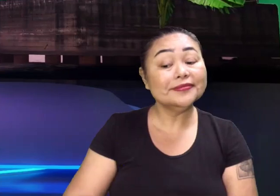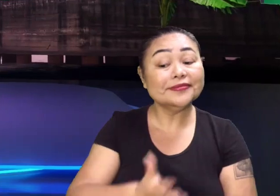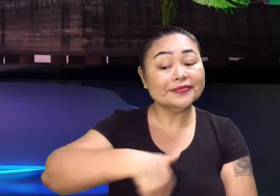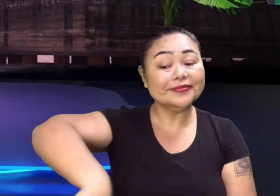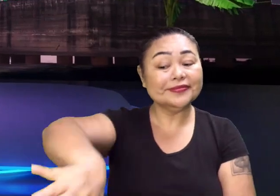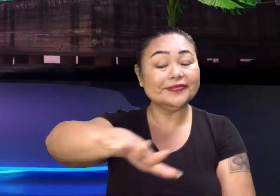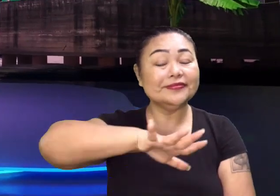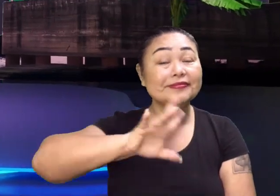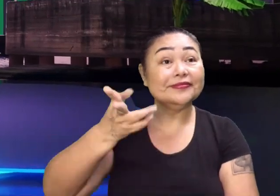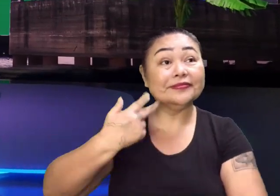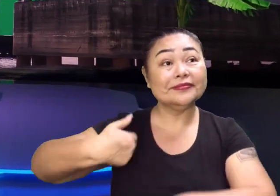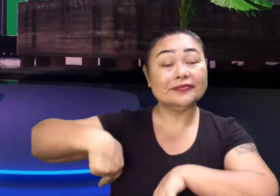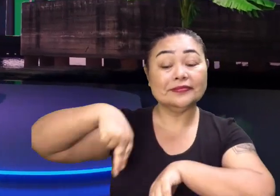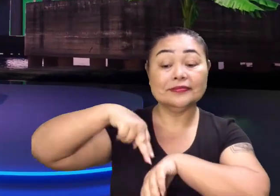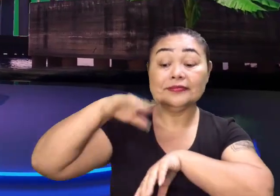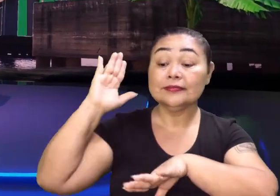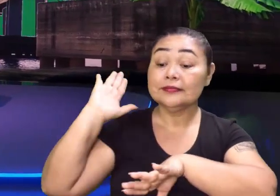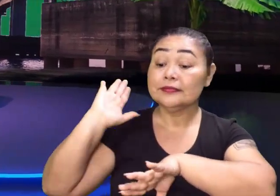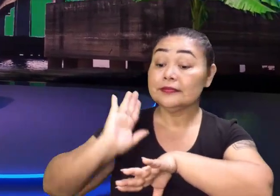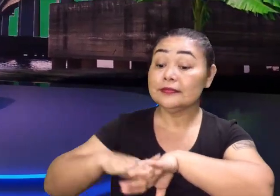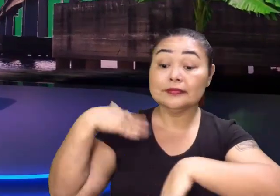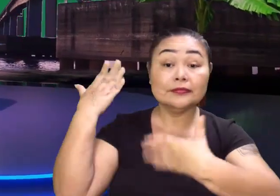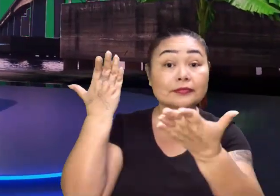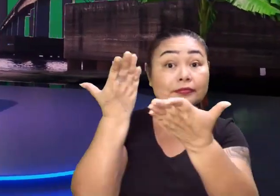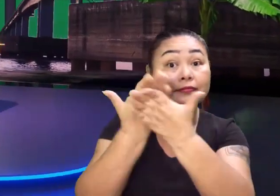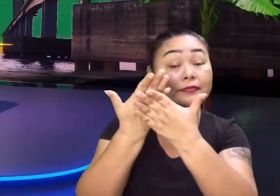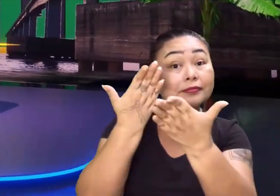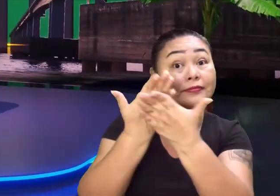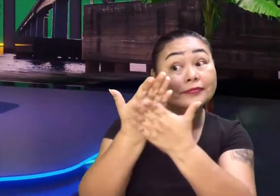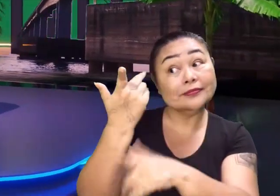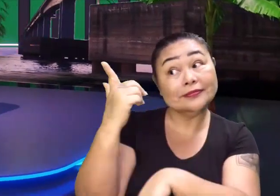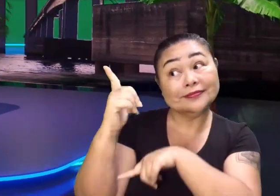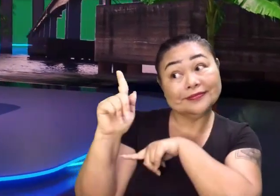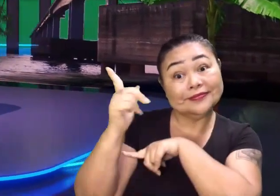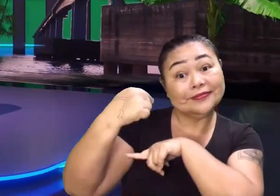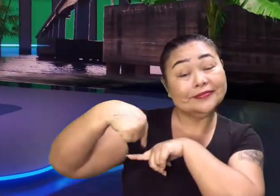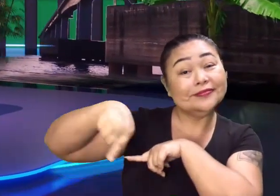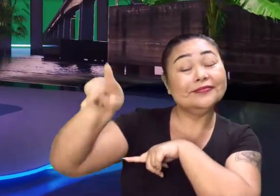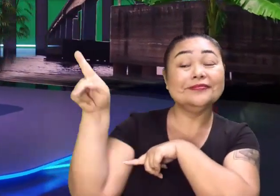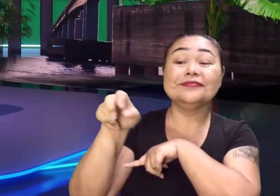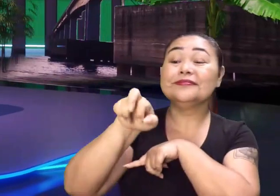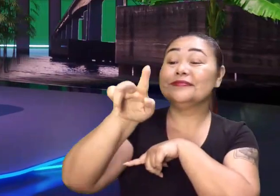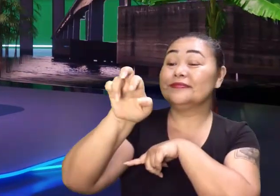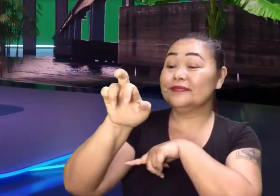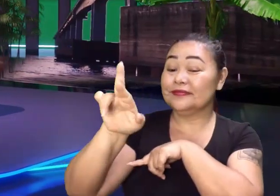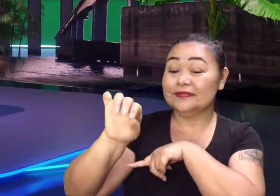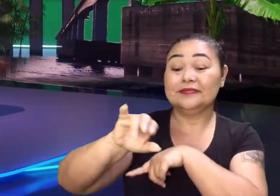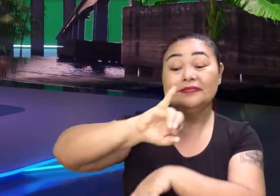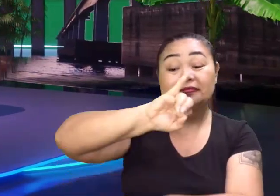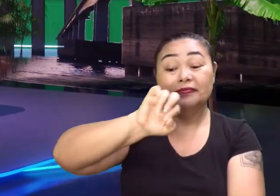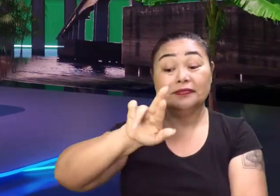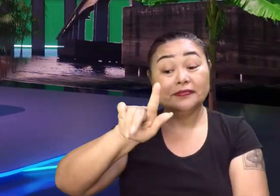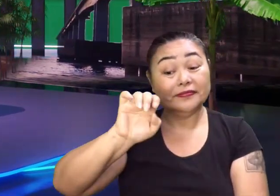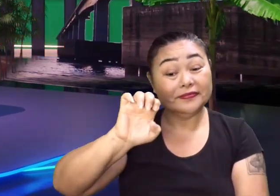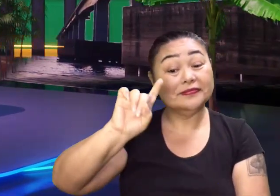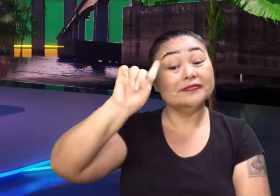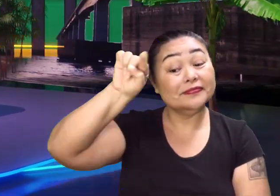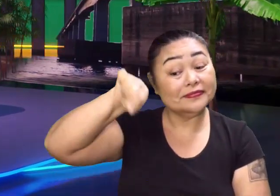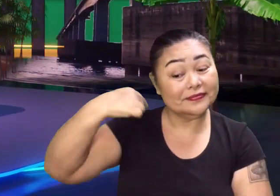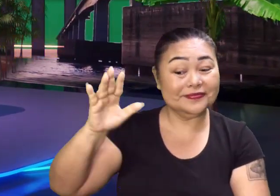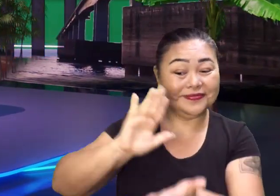E aí, galerinha, voltamos para mais uma aula de geografia. Eu, professor Rogério, o professor Jorge e a